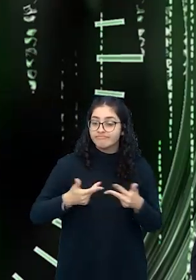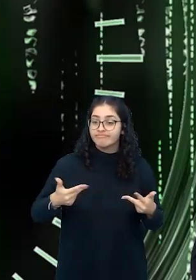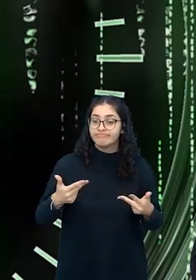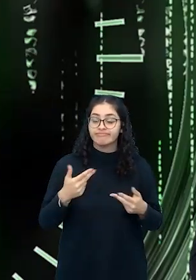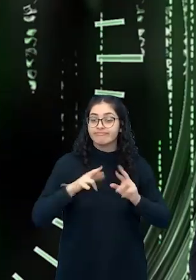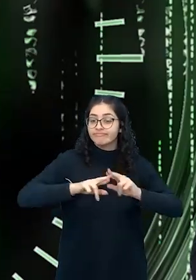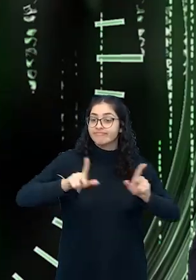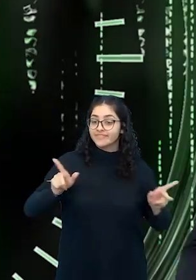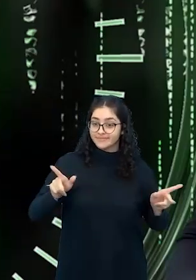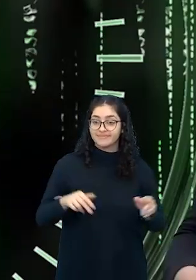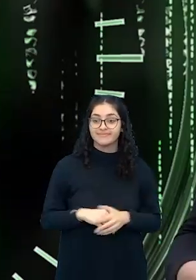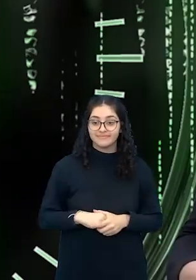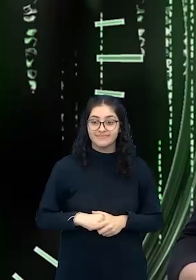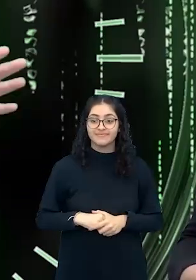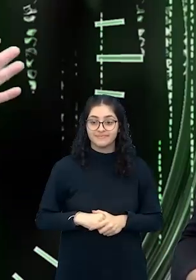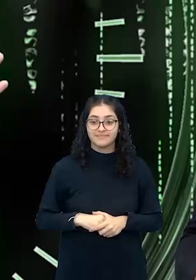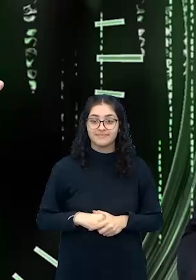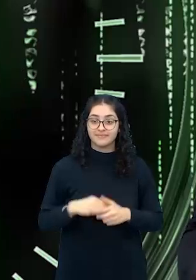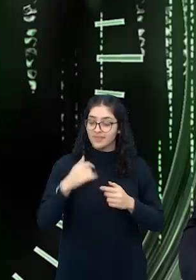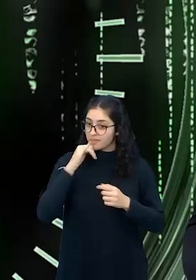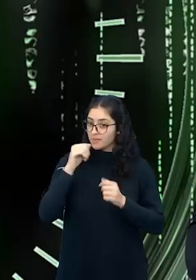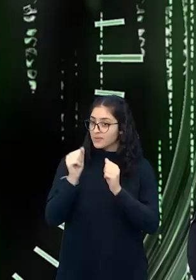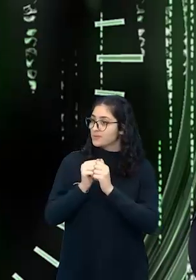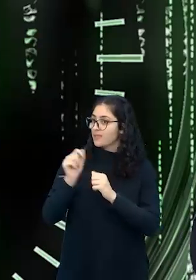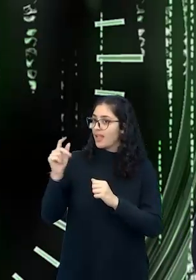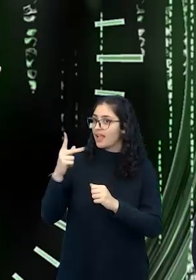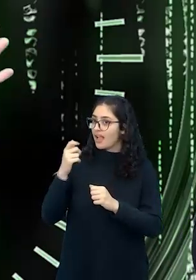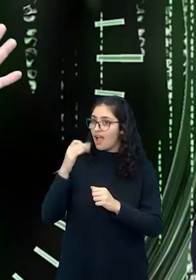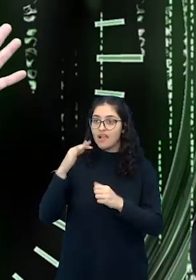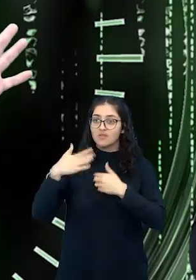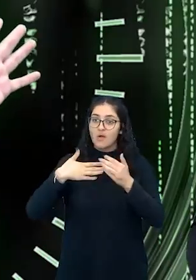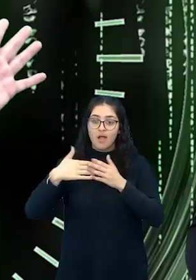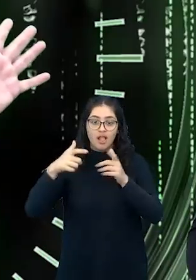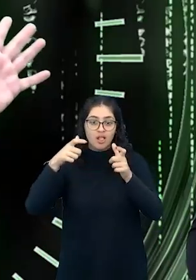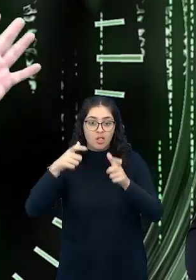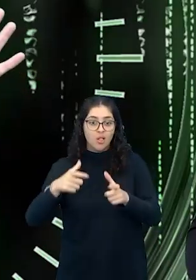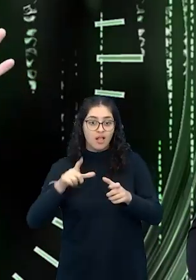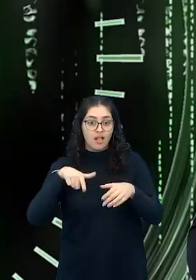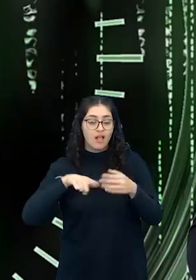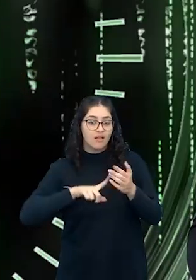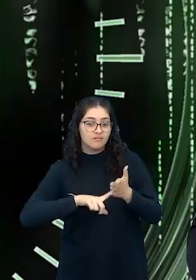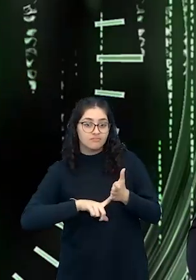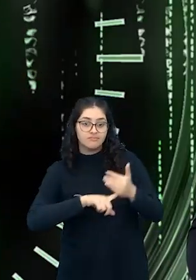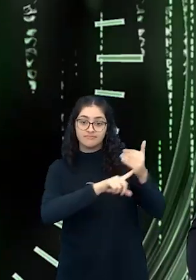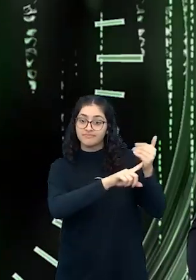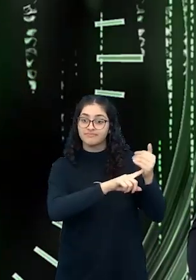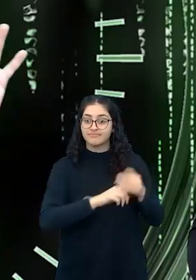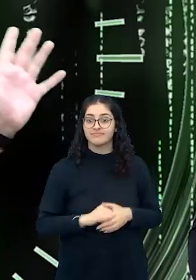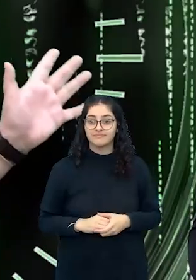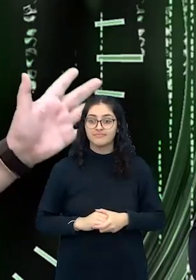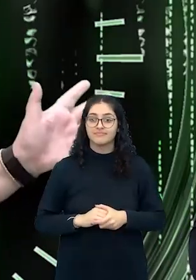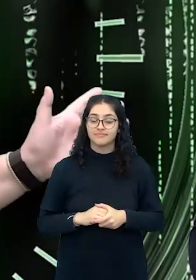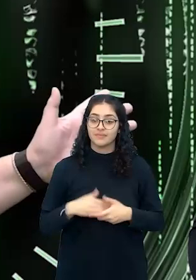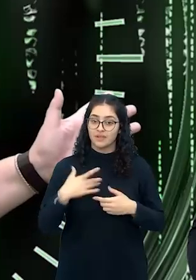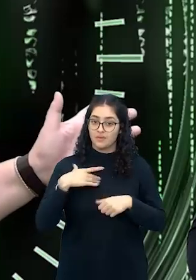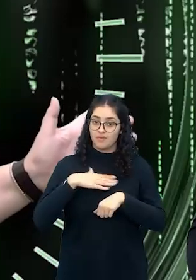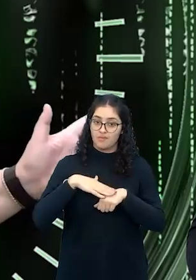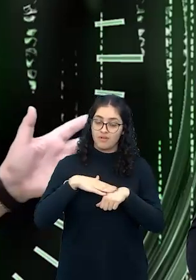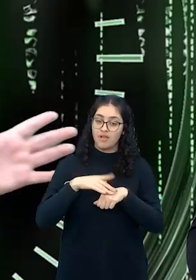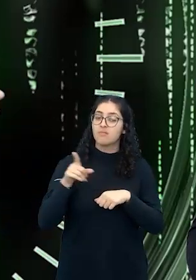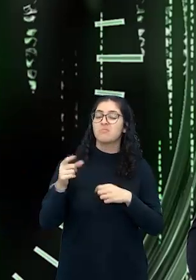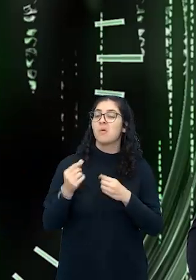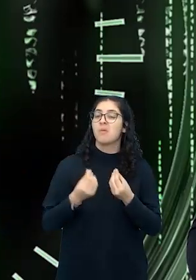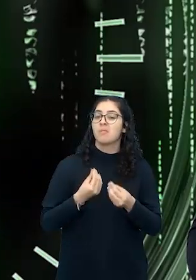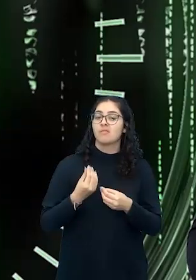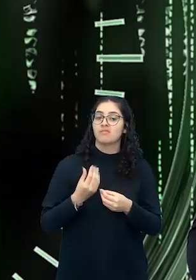coisas diferentes. Então eu posso conversar com a Kátia onde ela estiver. Isso é uma TEDx. Essa conversa minha com a Kátia acontece por